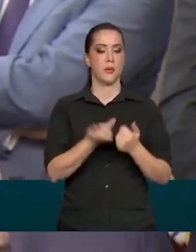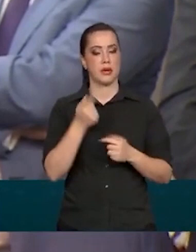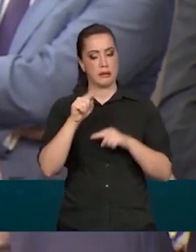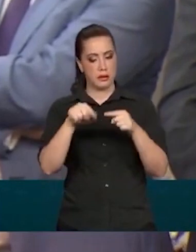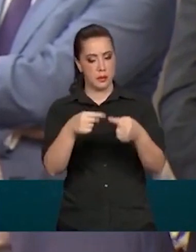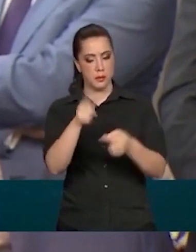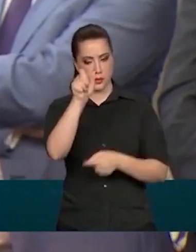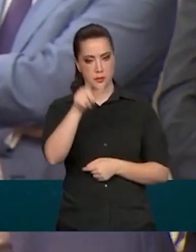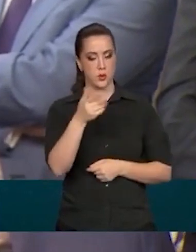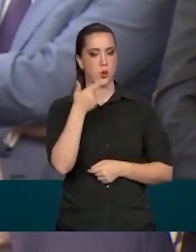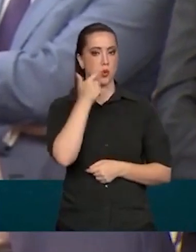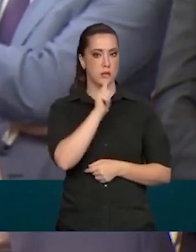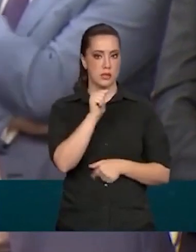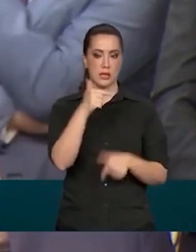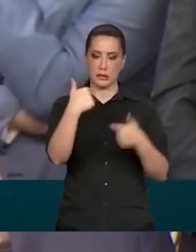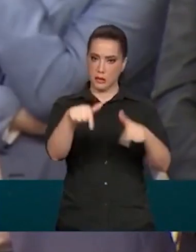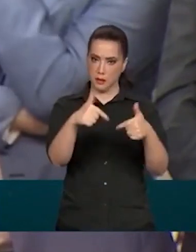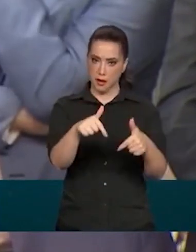seu trabalho.